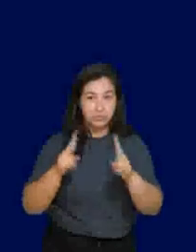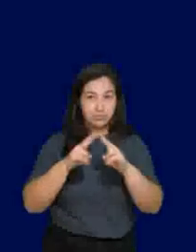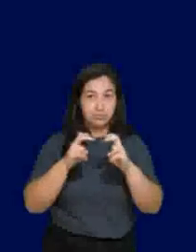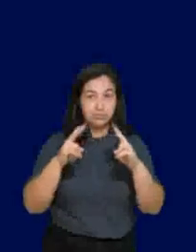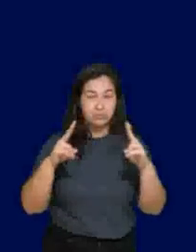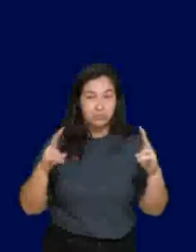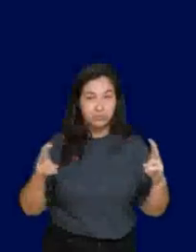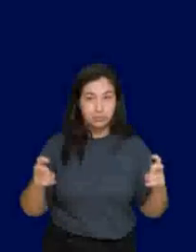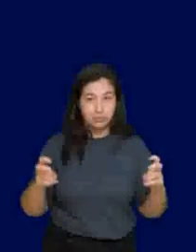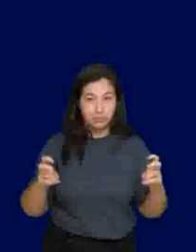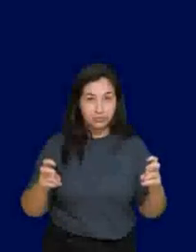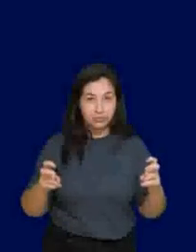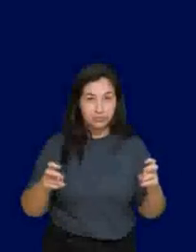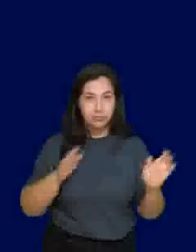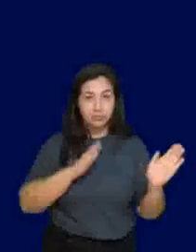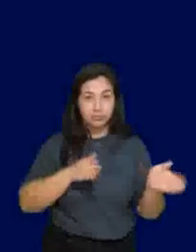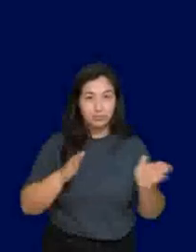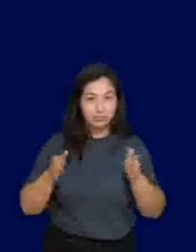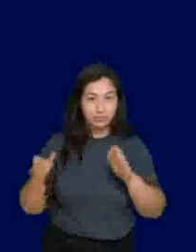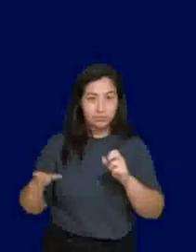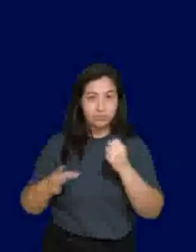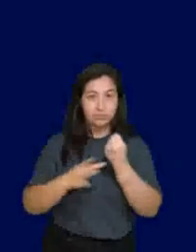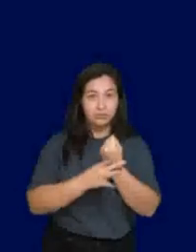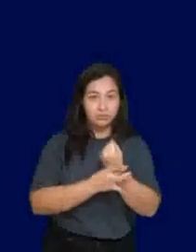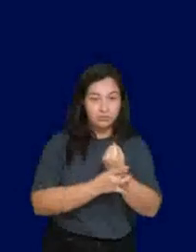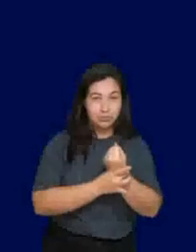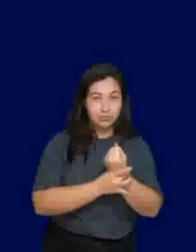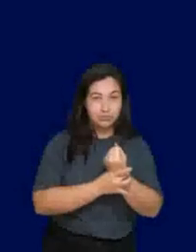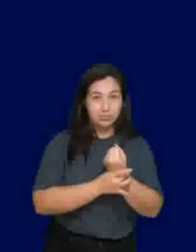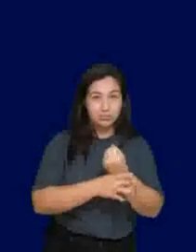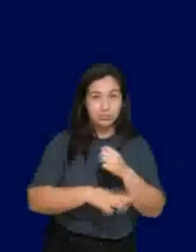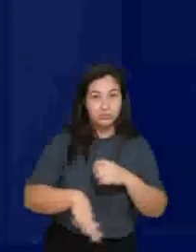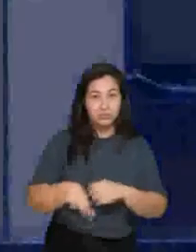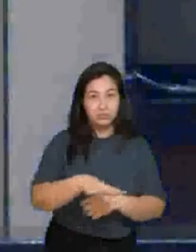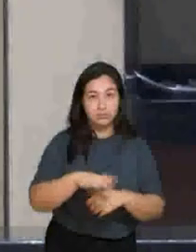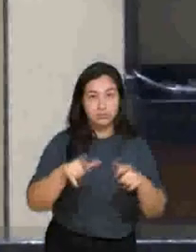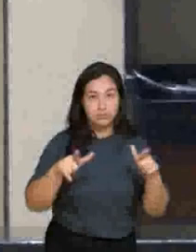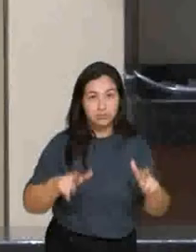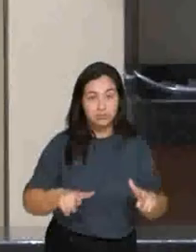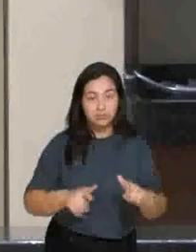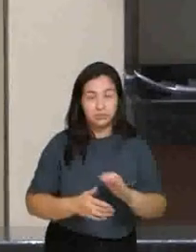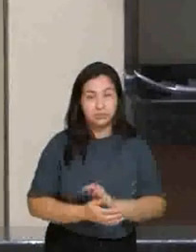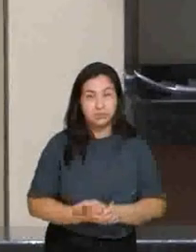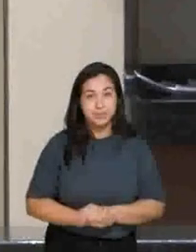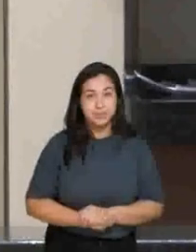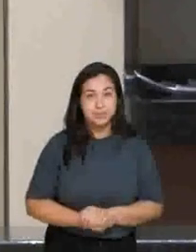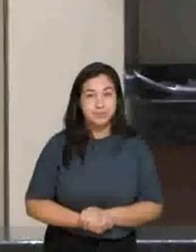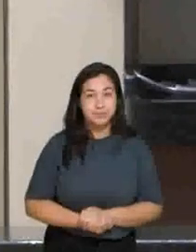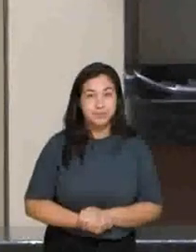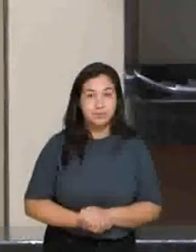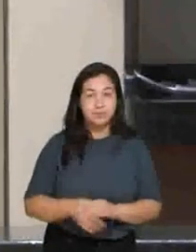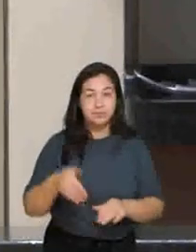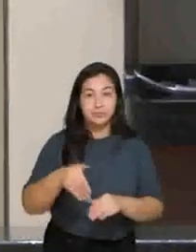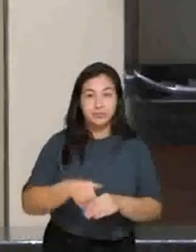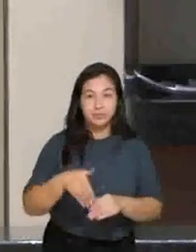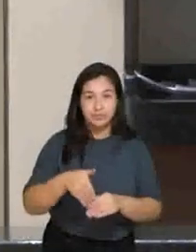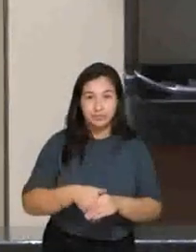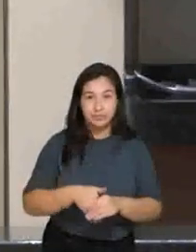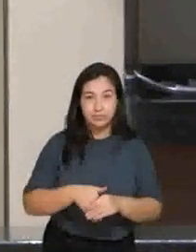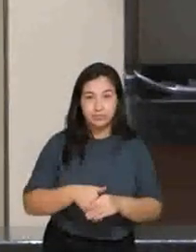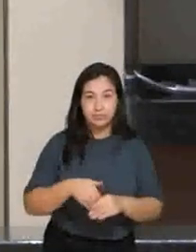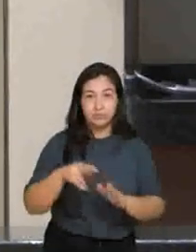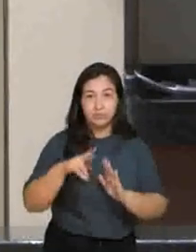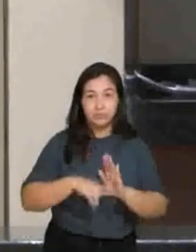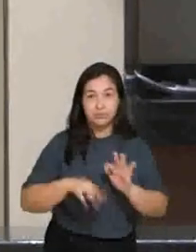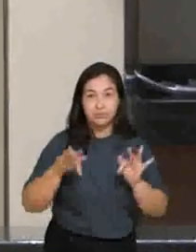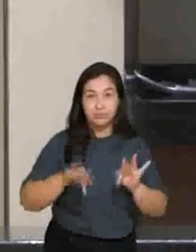ordem, segurança e regularidade do trânsito no local. Votação. Votação da redação final